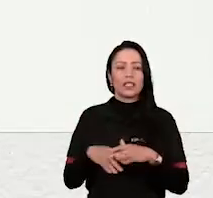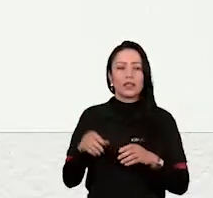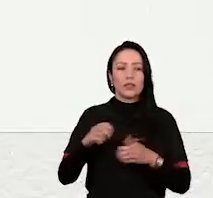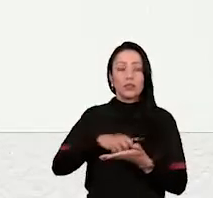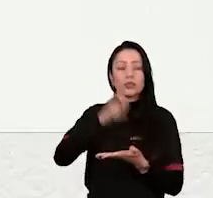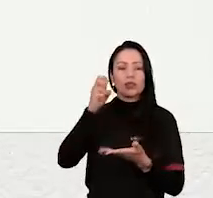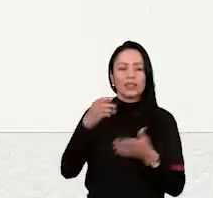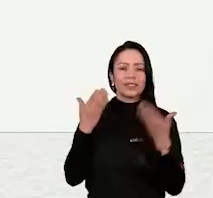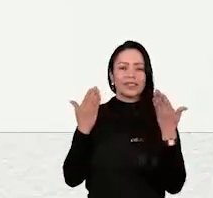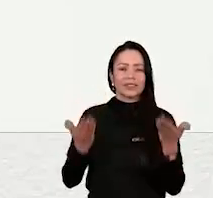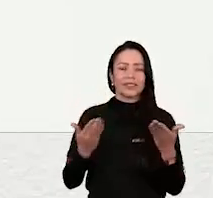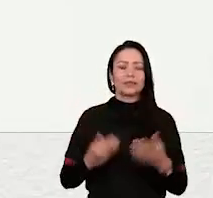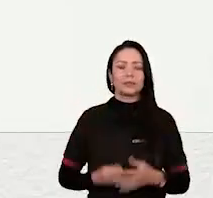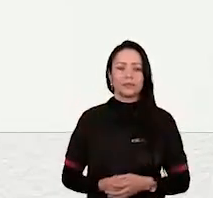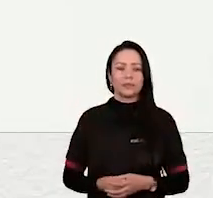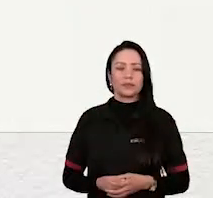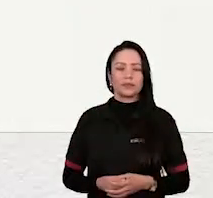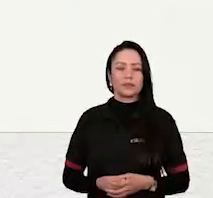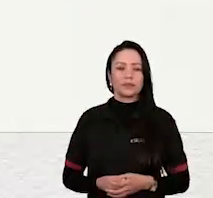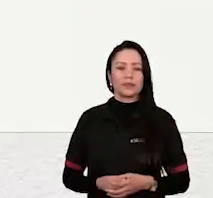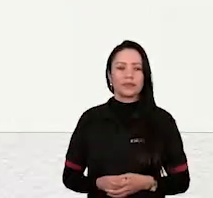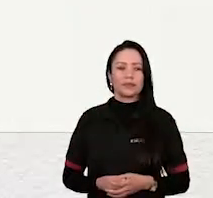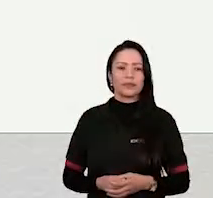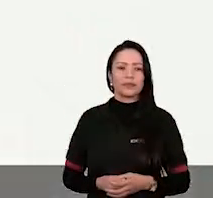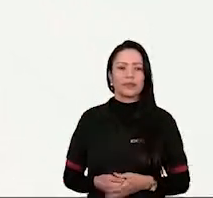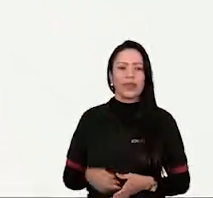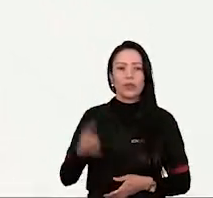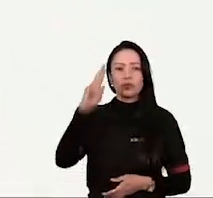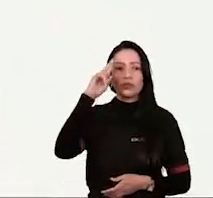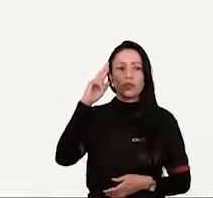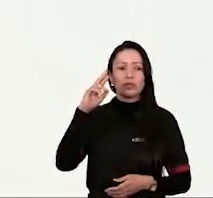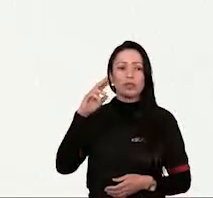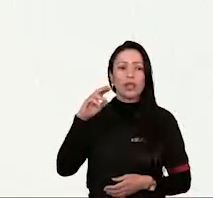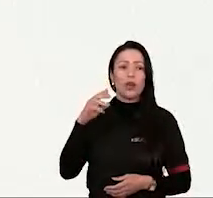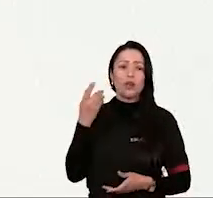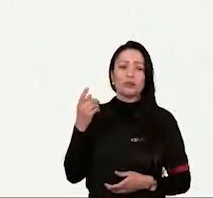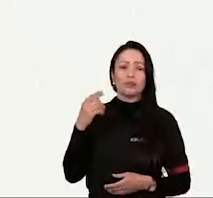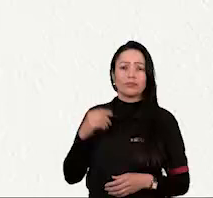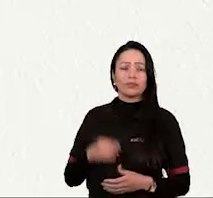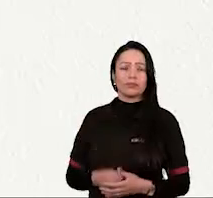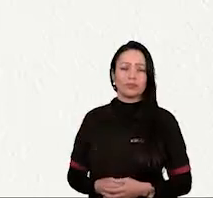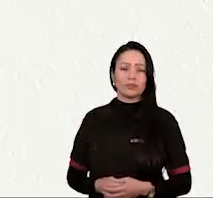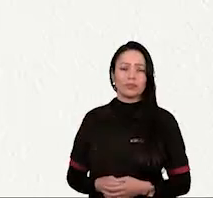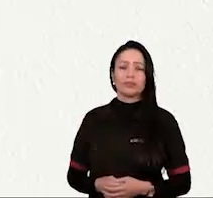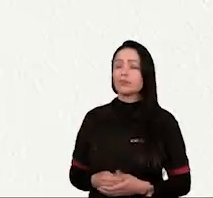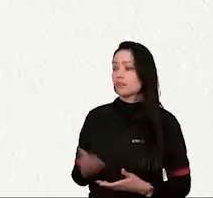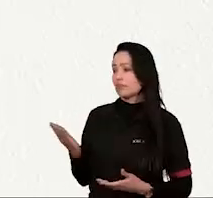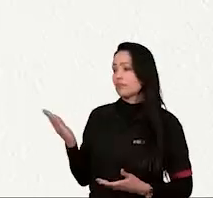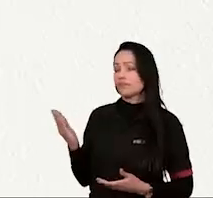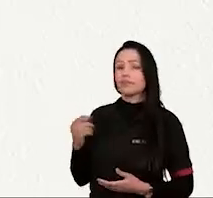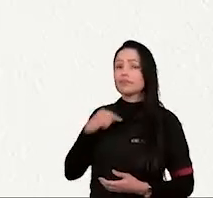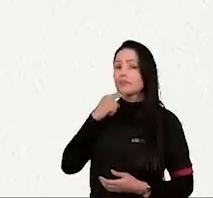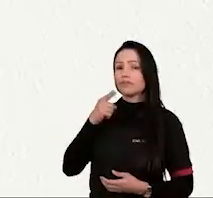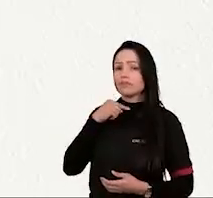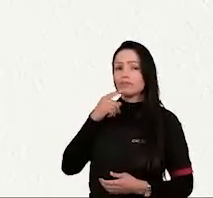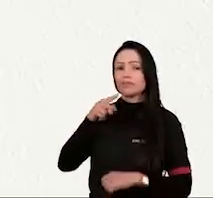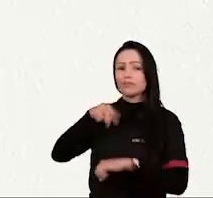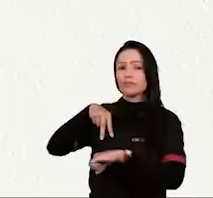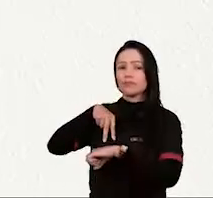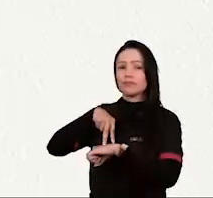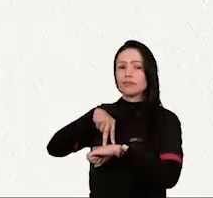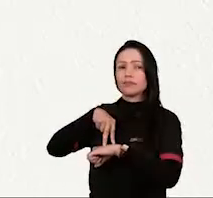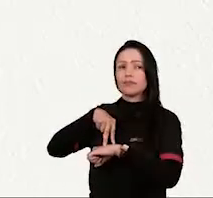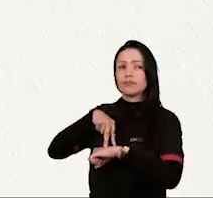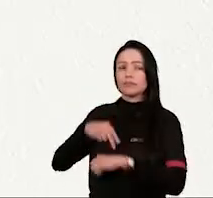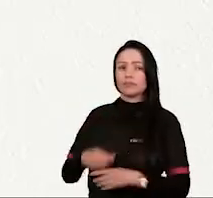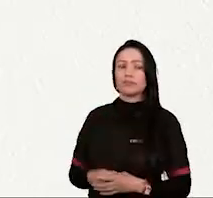acordou os proprietários de madrugada desse jeito. Simplesmente ele não conseguia mais ficar de pé,